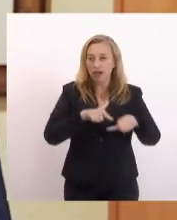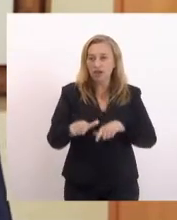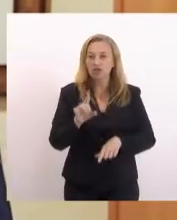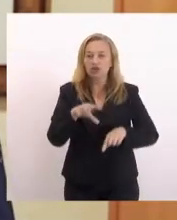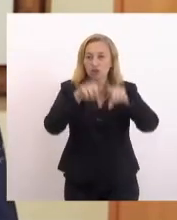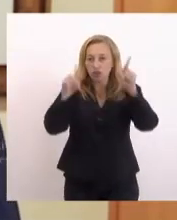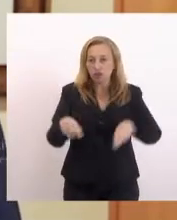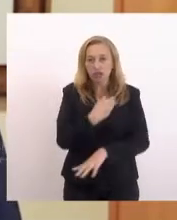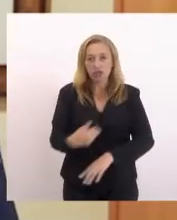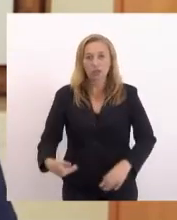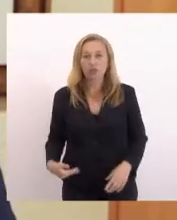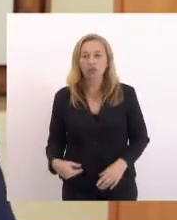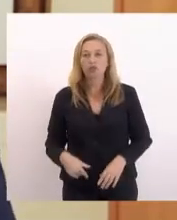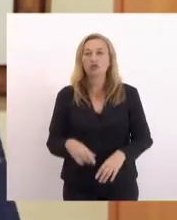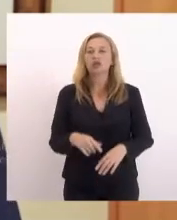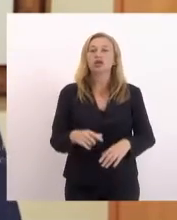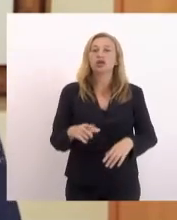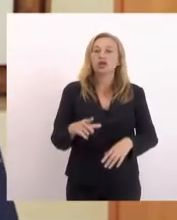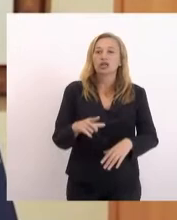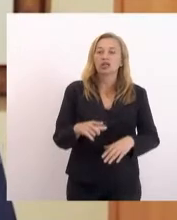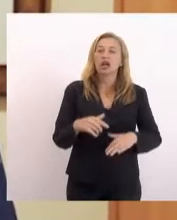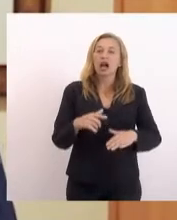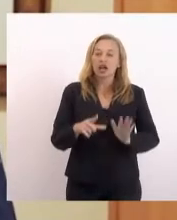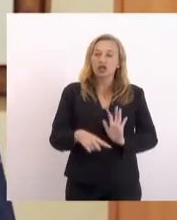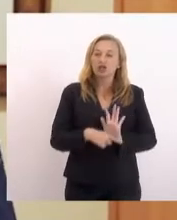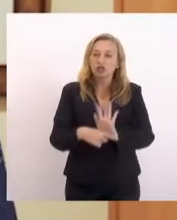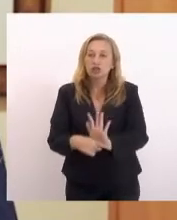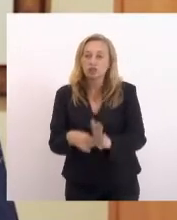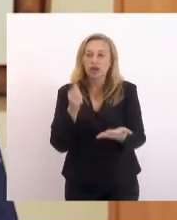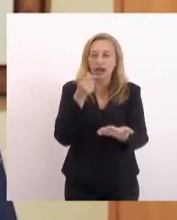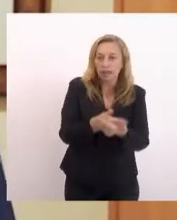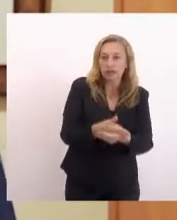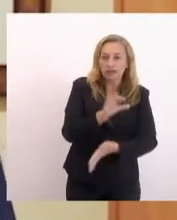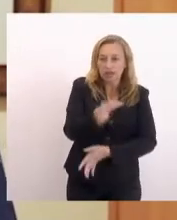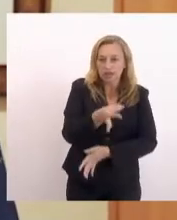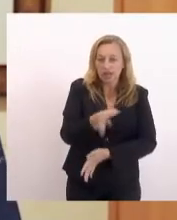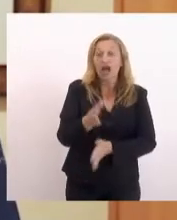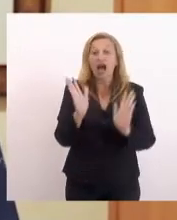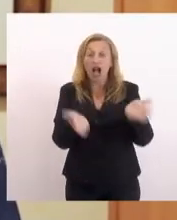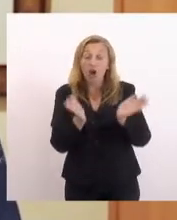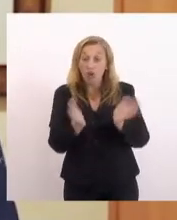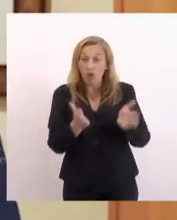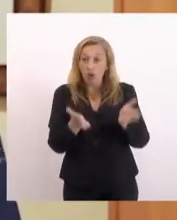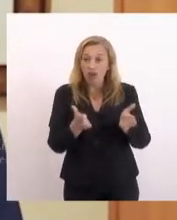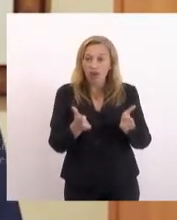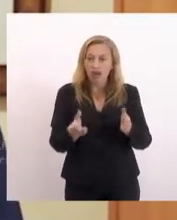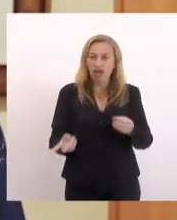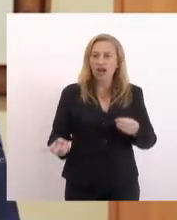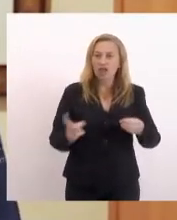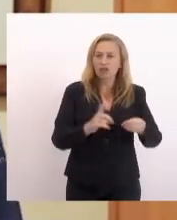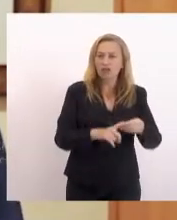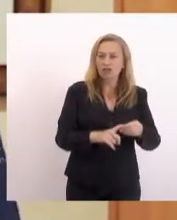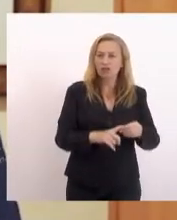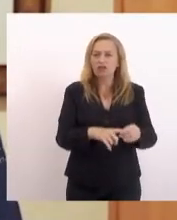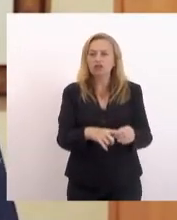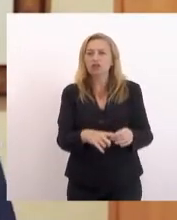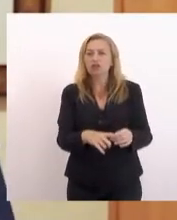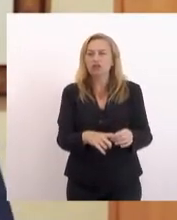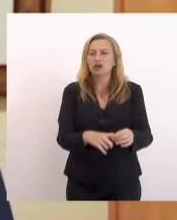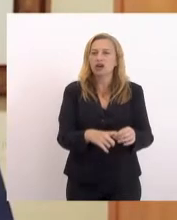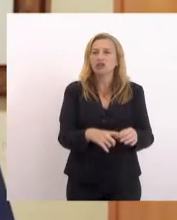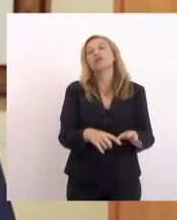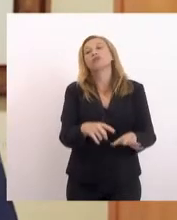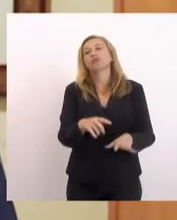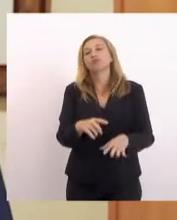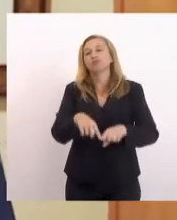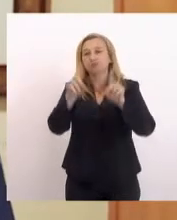os salários em dia, como antecipamos os pagamentos. Agora, estamos concedendo a recomposição salarial tão merecida aos nossos